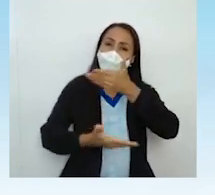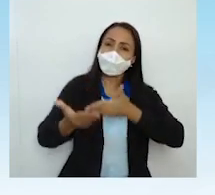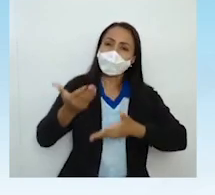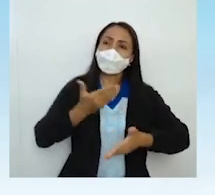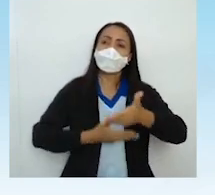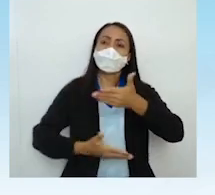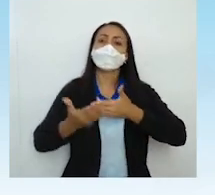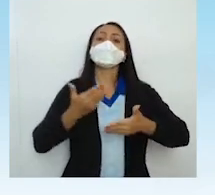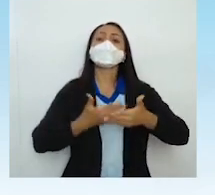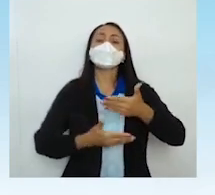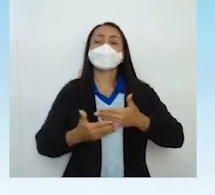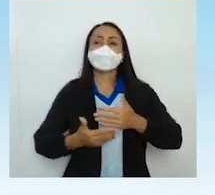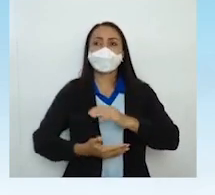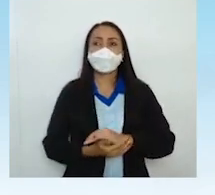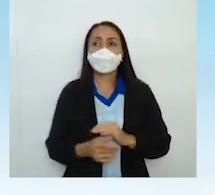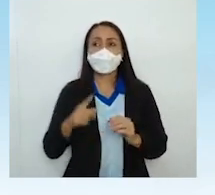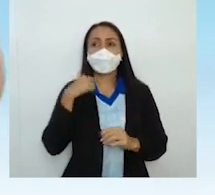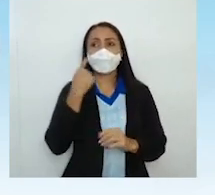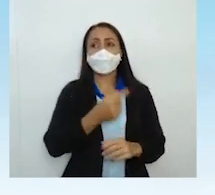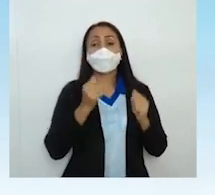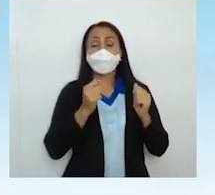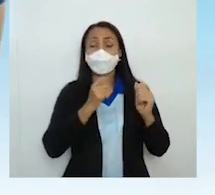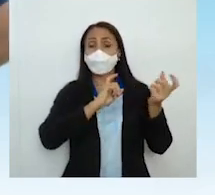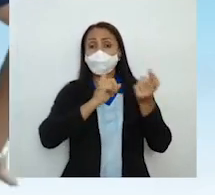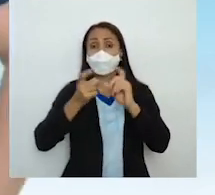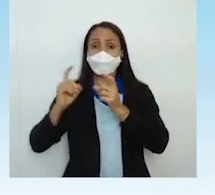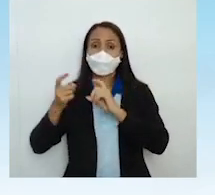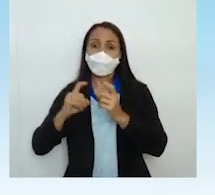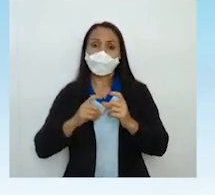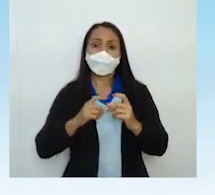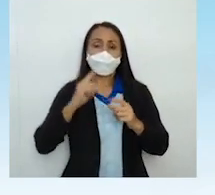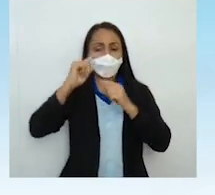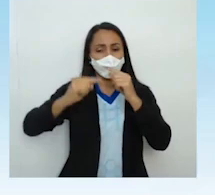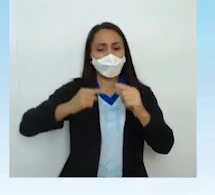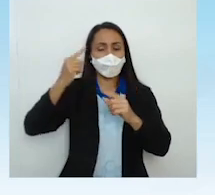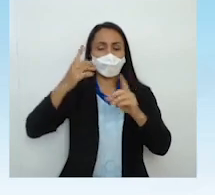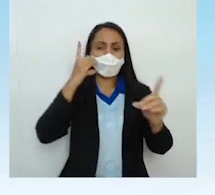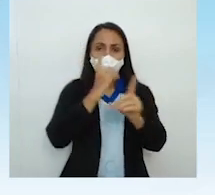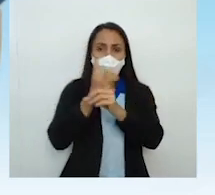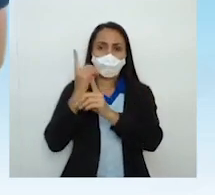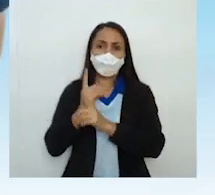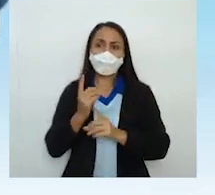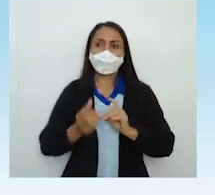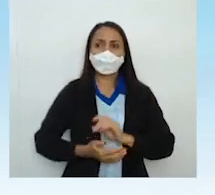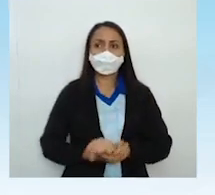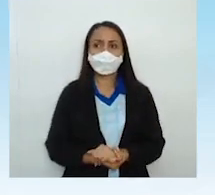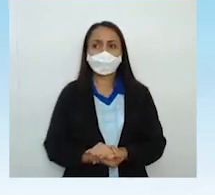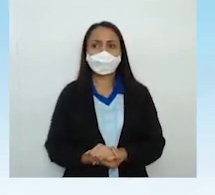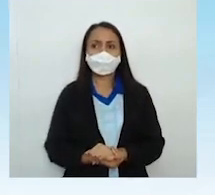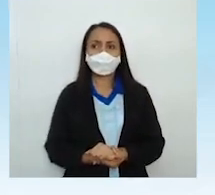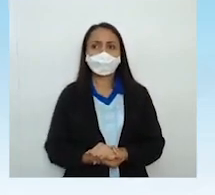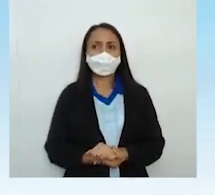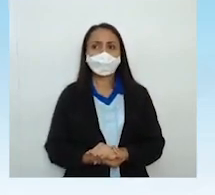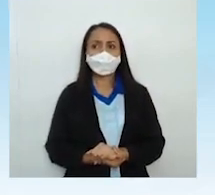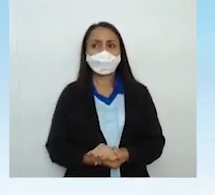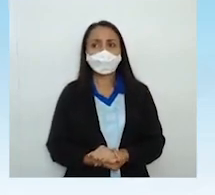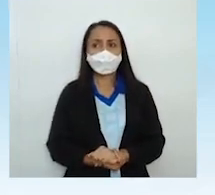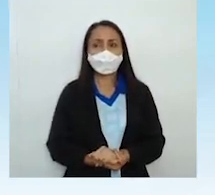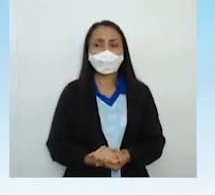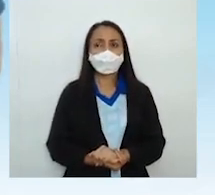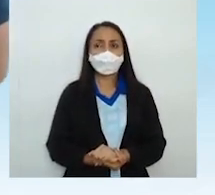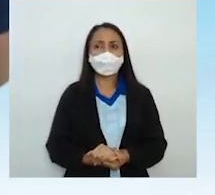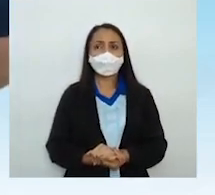essa ação, que a gente também pode discutir em um próximo encontro, se você me convidar, obviamente. Com certeza, não há nem necessidade de